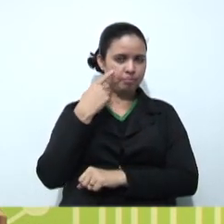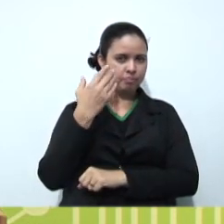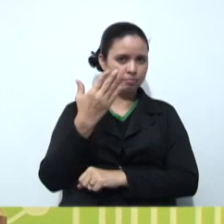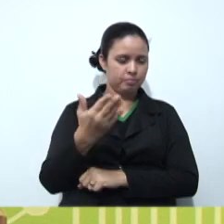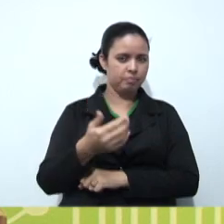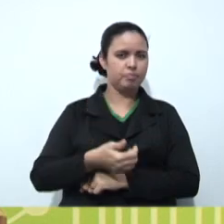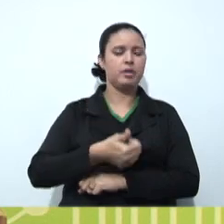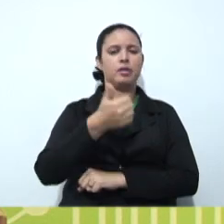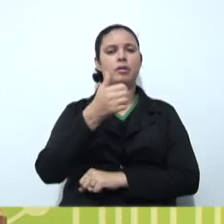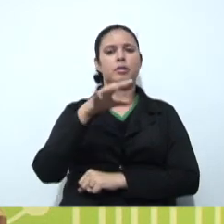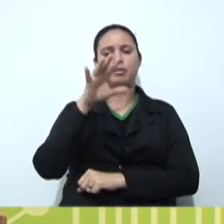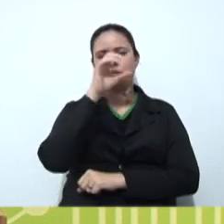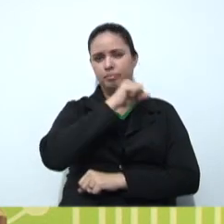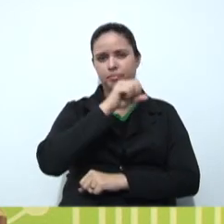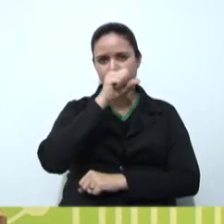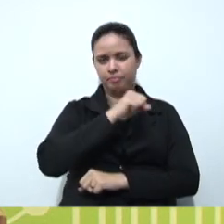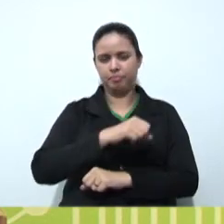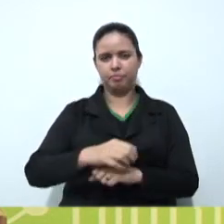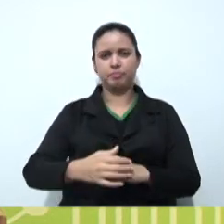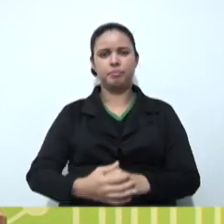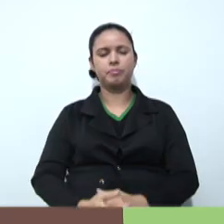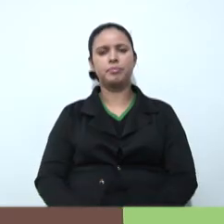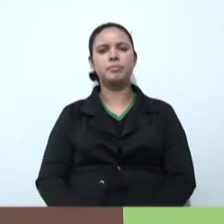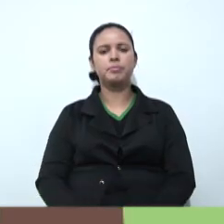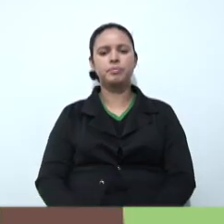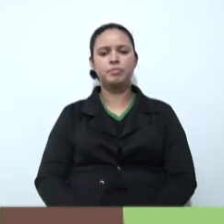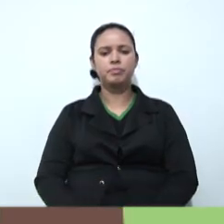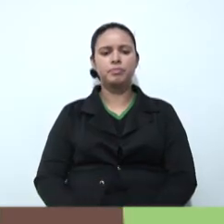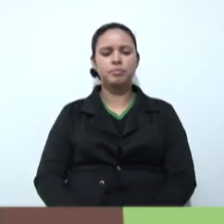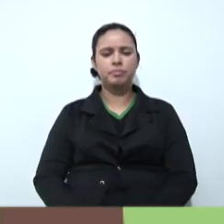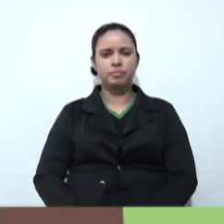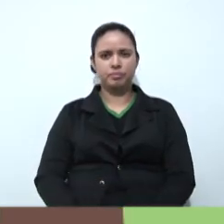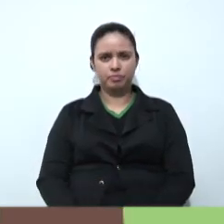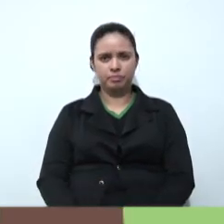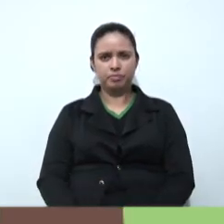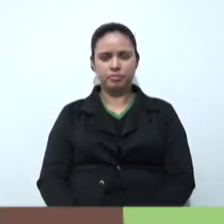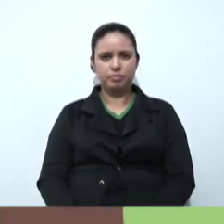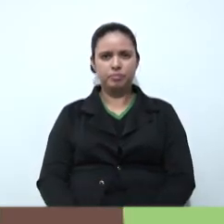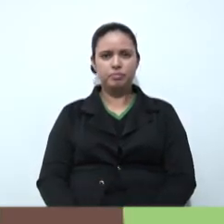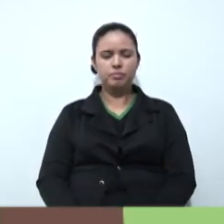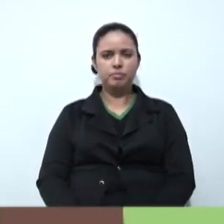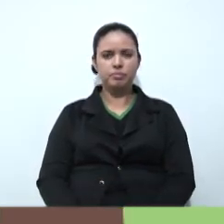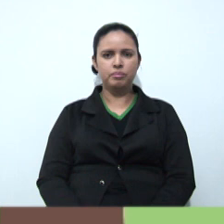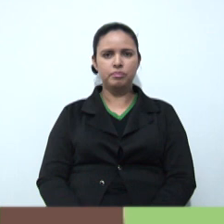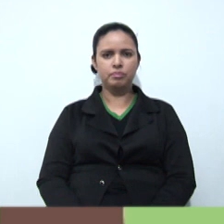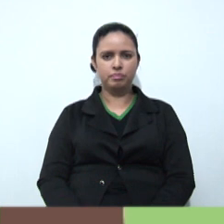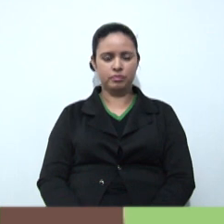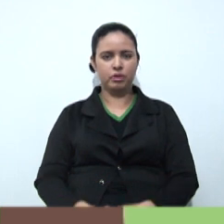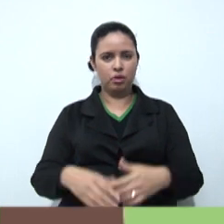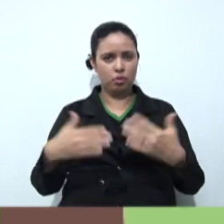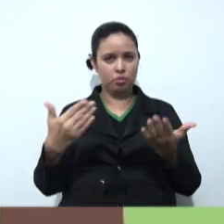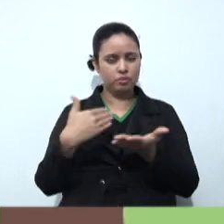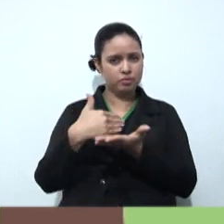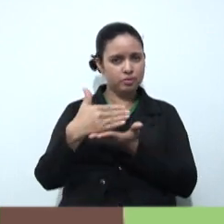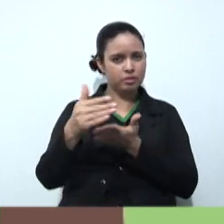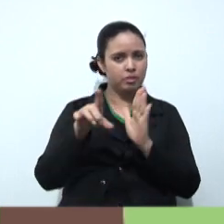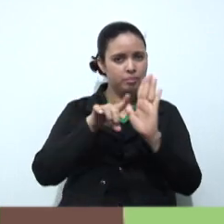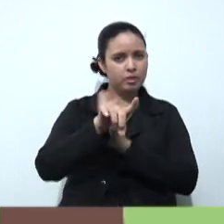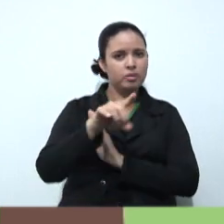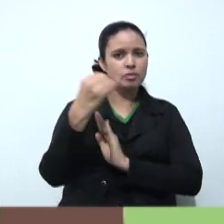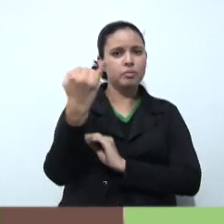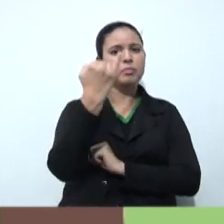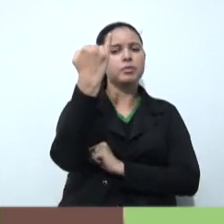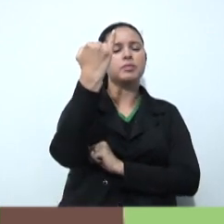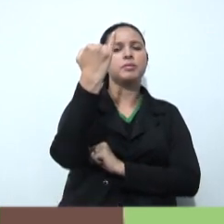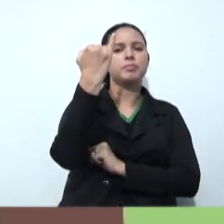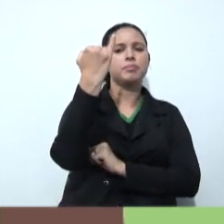um melhor aprendizado a partir dela. Olá, pessoal! O vídeo de hoje inicia com uma pergunta muito